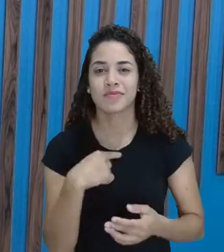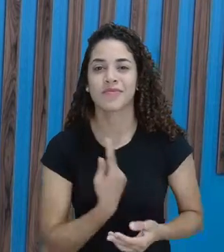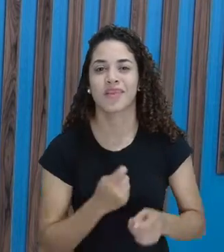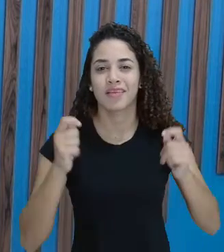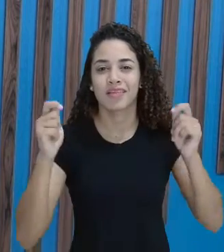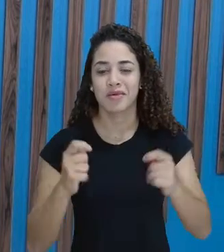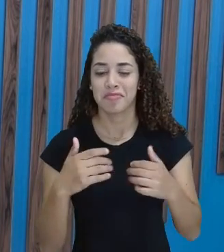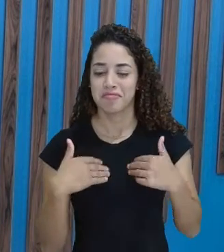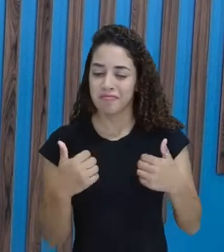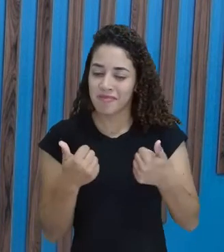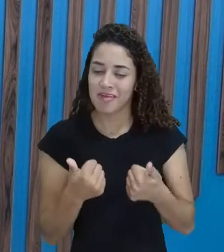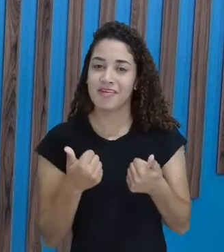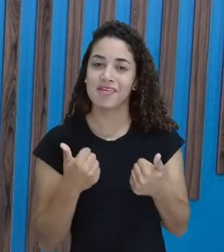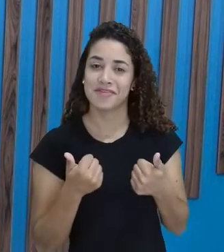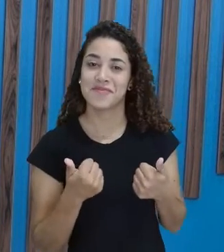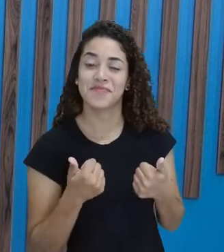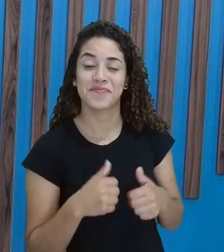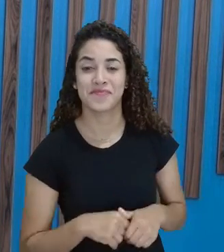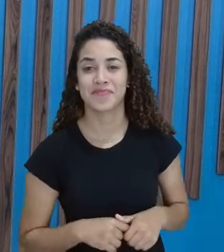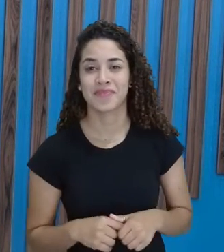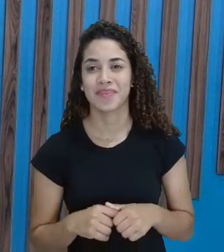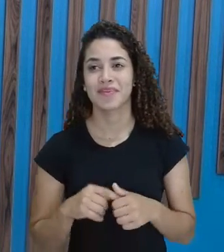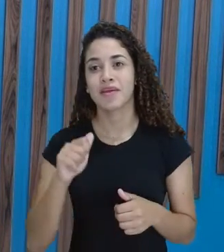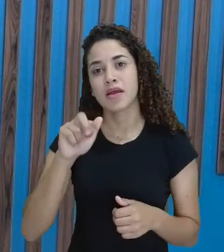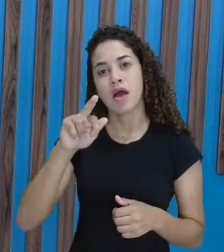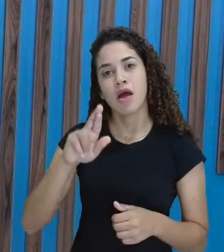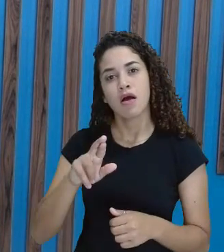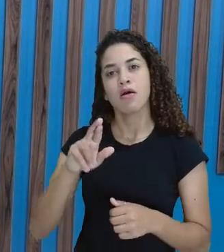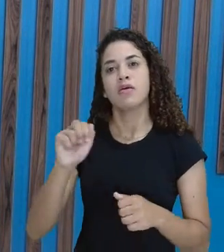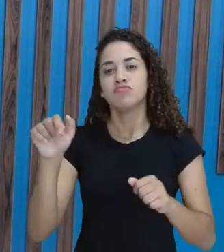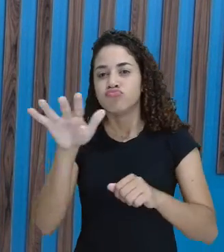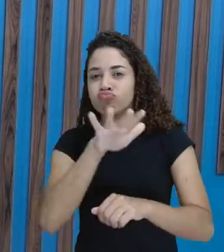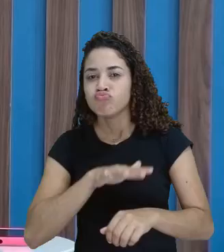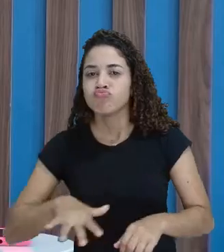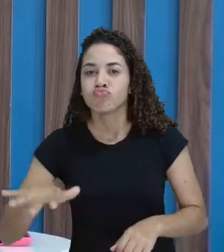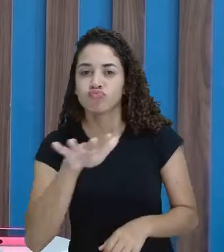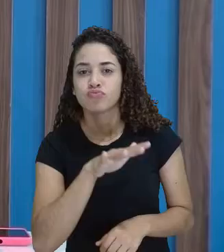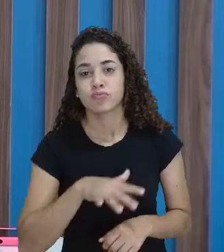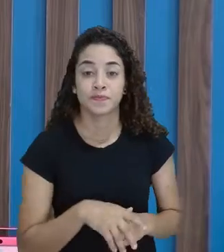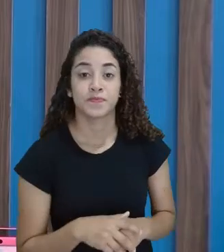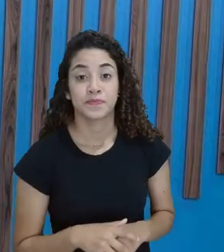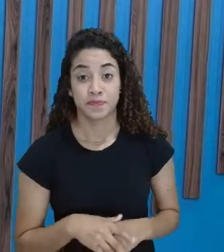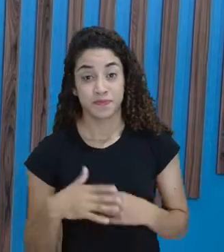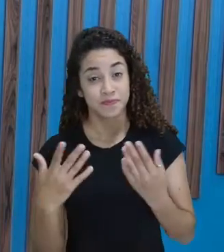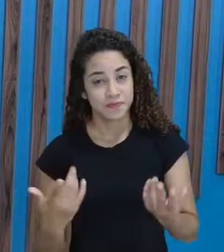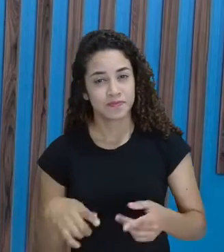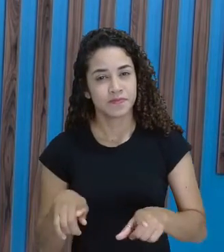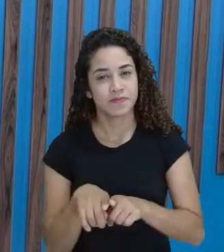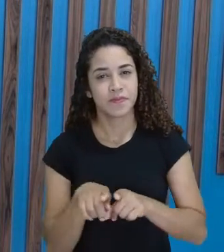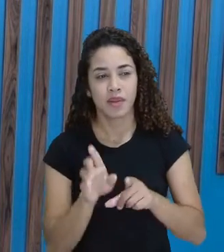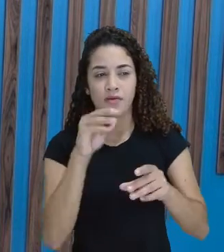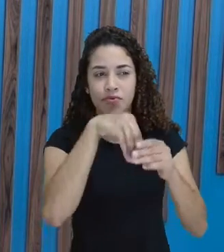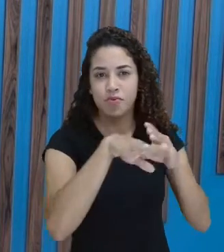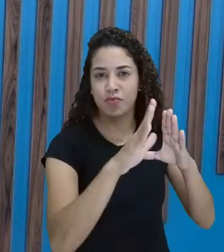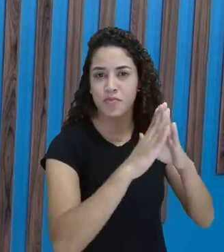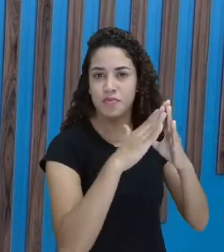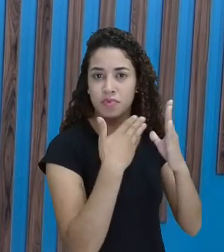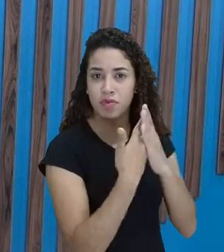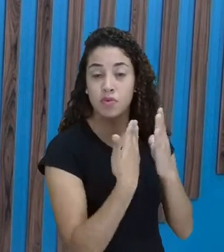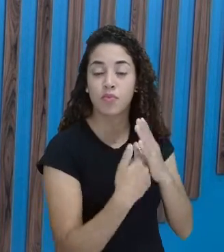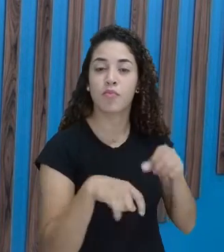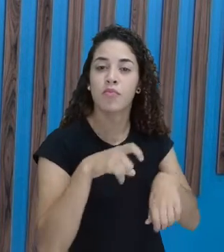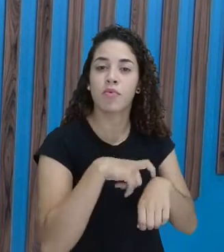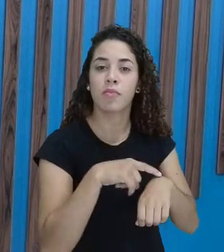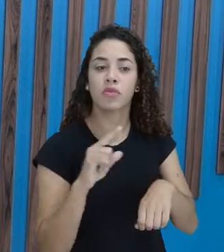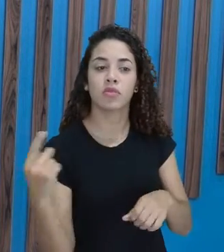bem também, não é isso, professora Kátia? Para o ar se renovar nos ambientes. E dentro da escola, ainda quando a gente voltou,